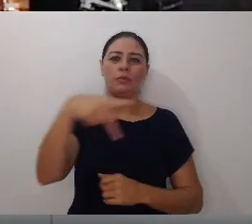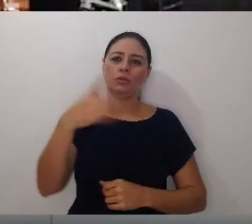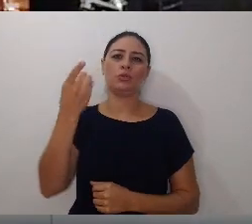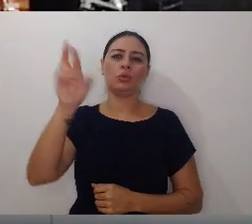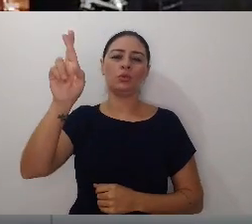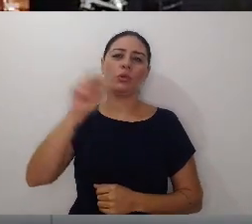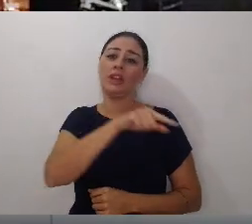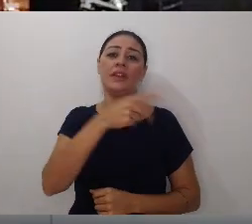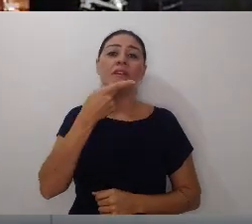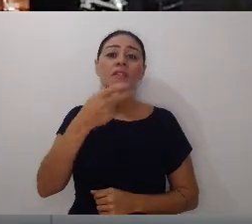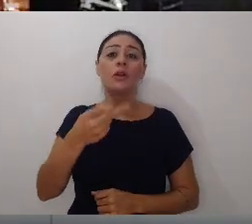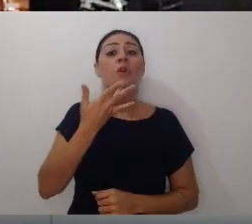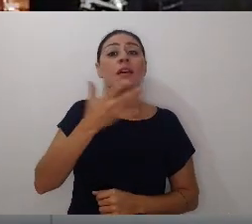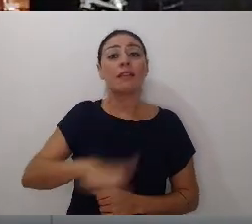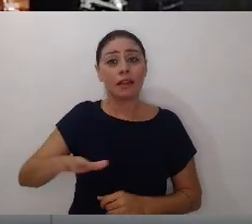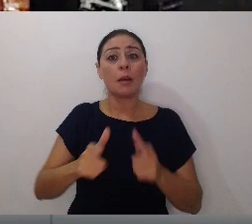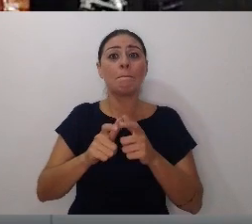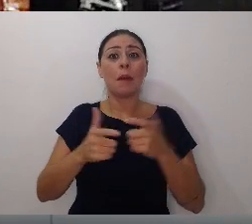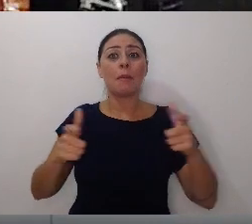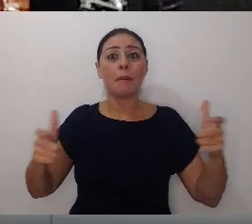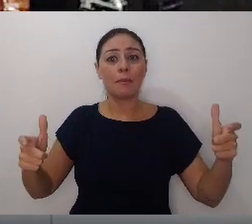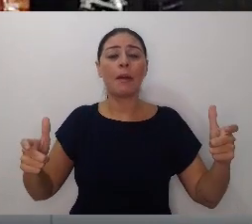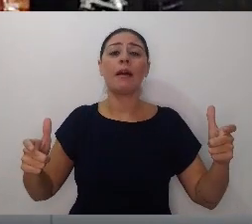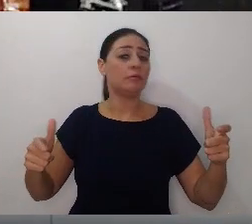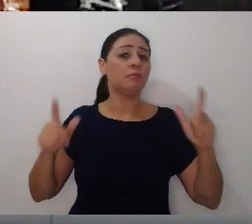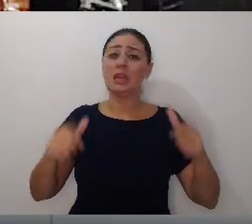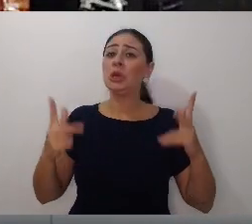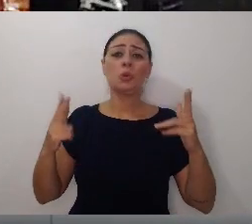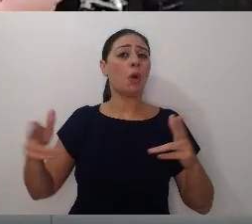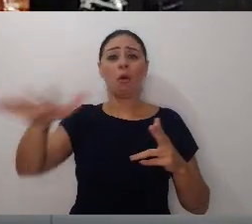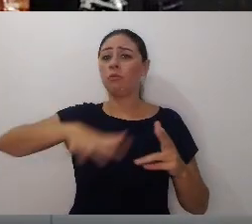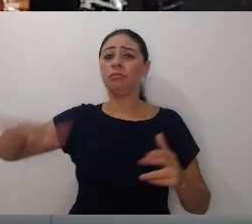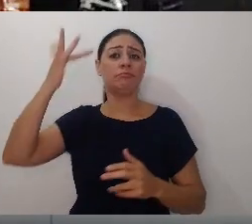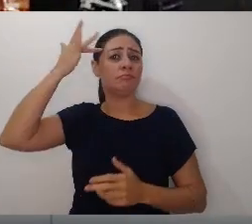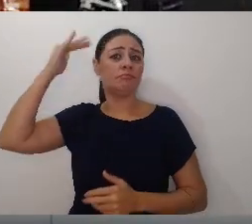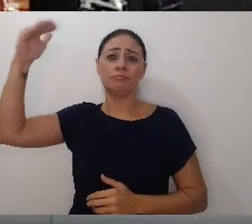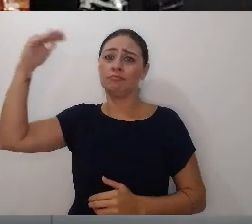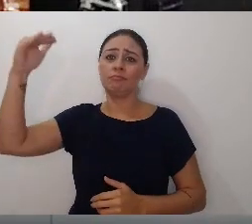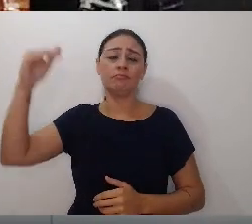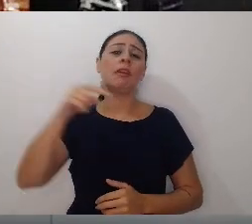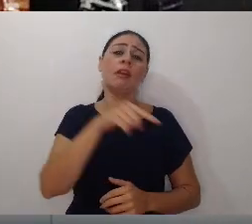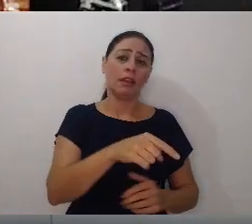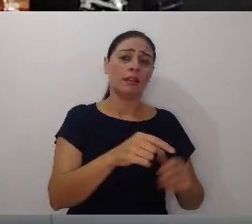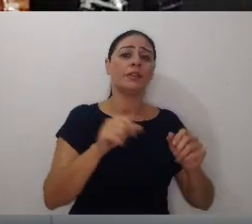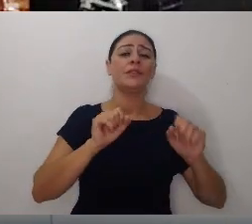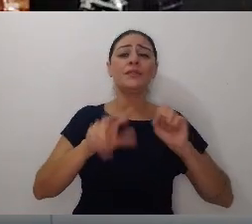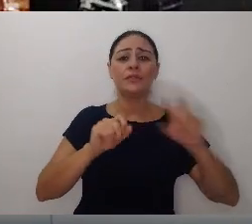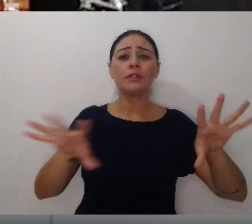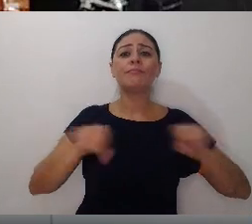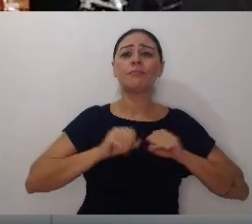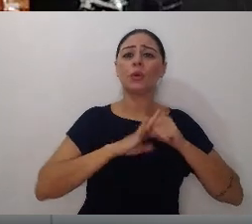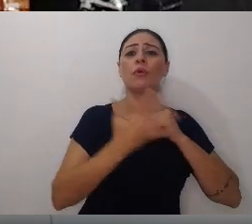Curitiba, é um doutor, professor doutor, ele falou, o caso das crianças aumentou junto com os casos em geral. Como aumenta